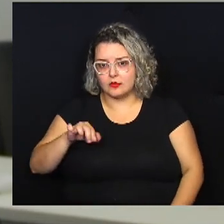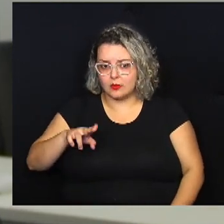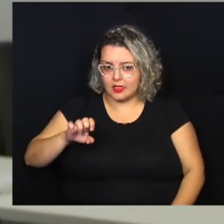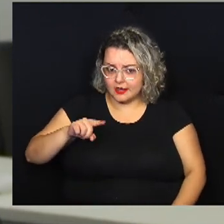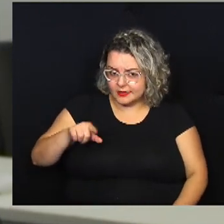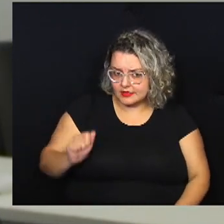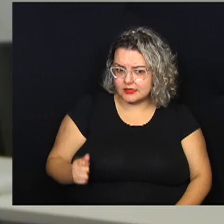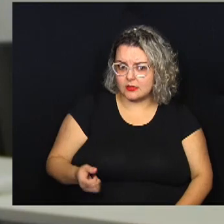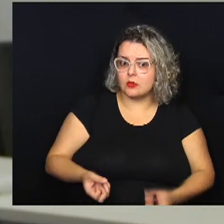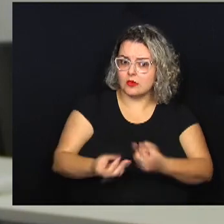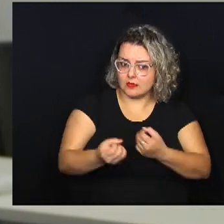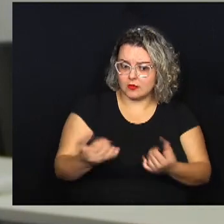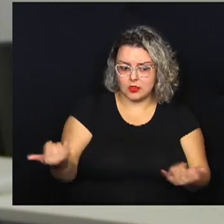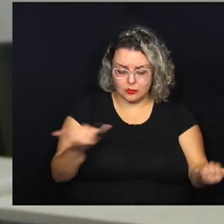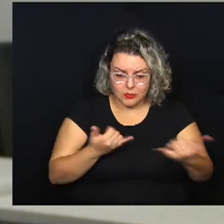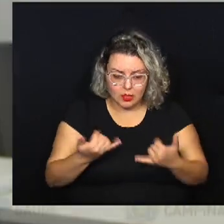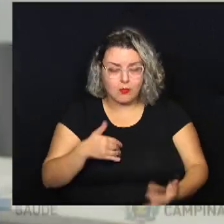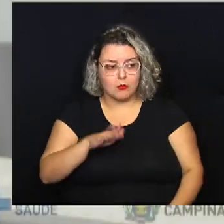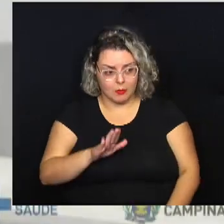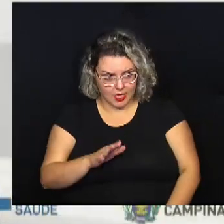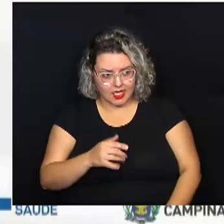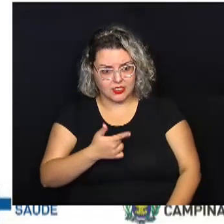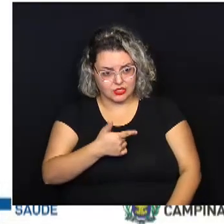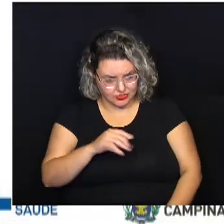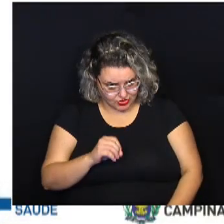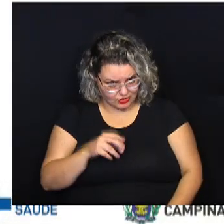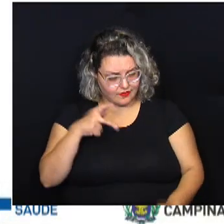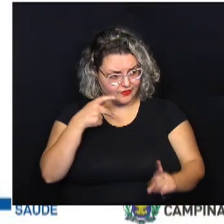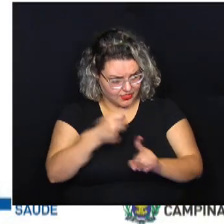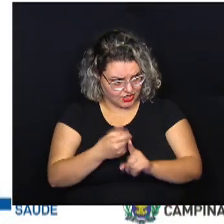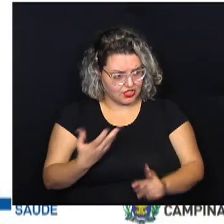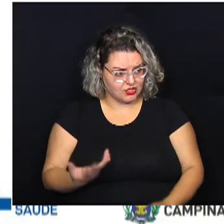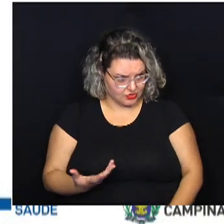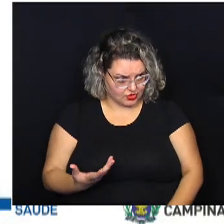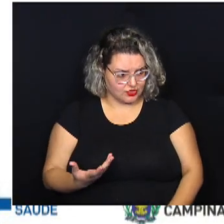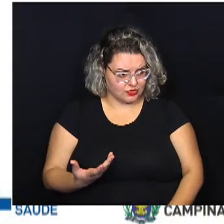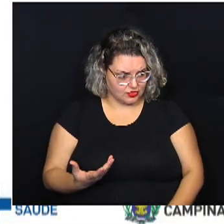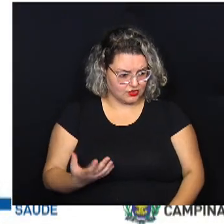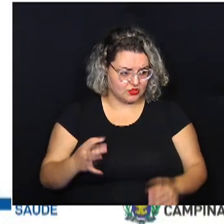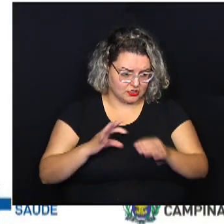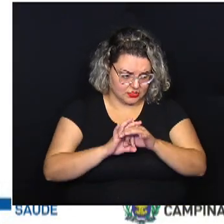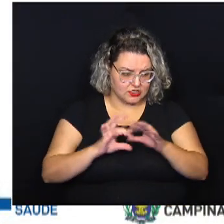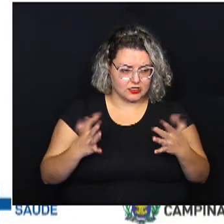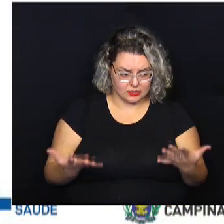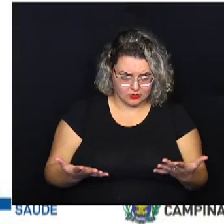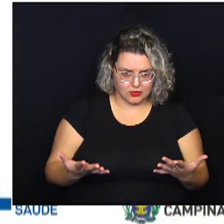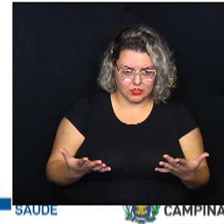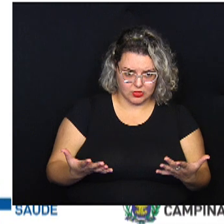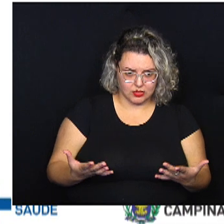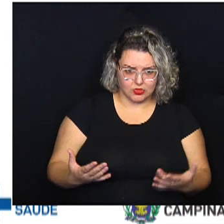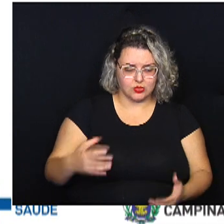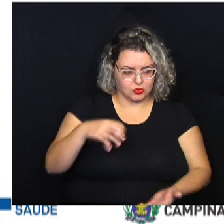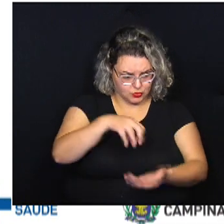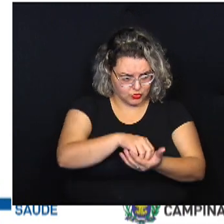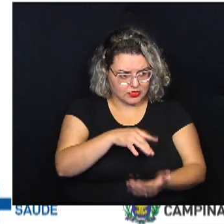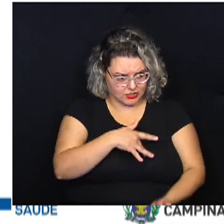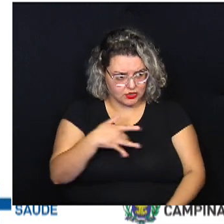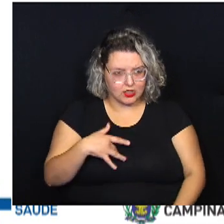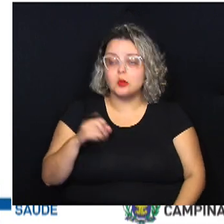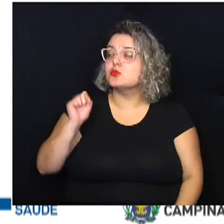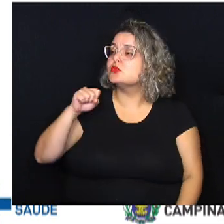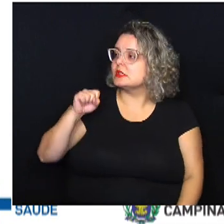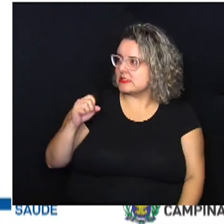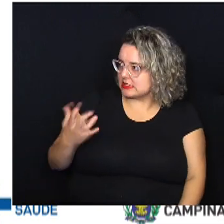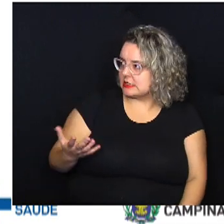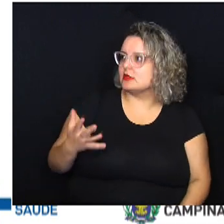vocês repassaram, são mais de 20 vacinas que estão disponibilizadas nos centros de saúde. Isso, para toda